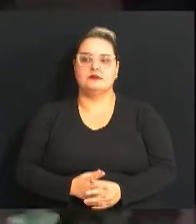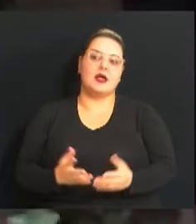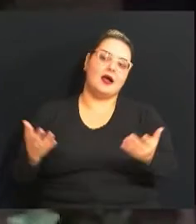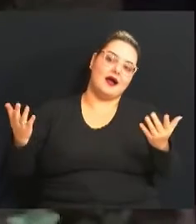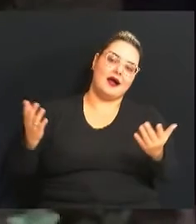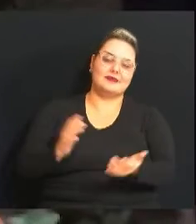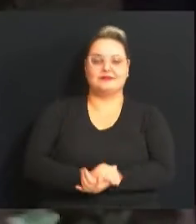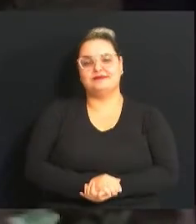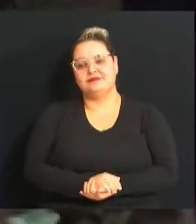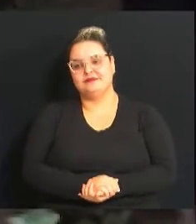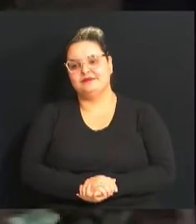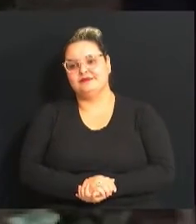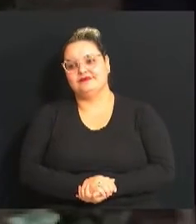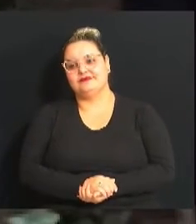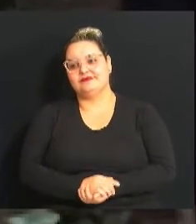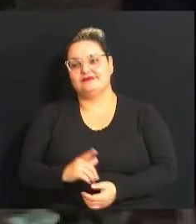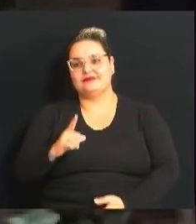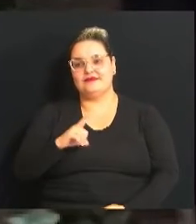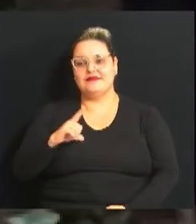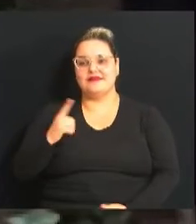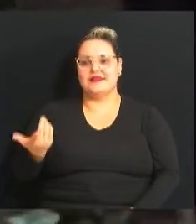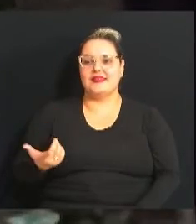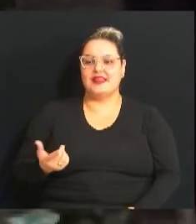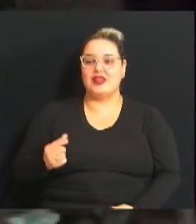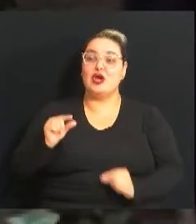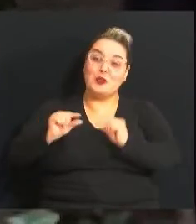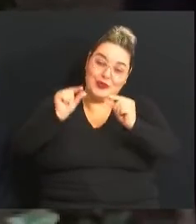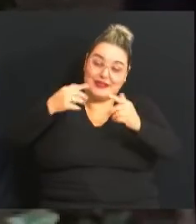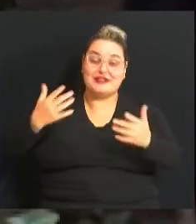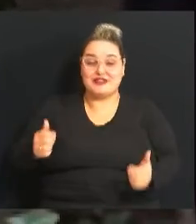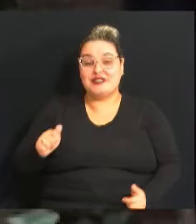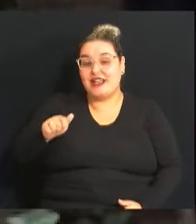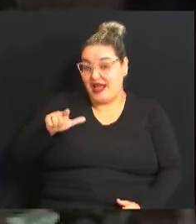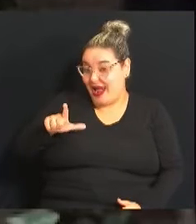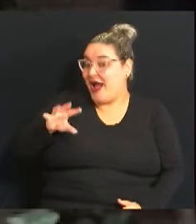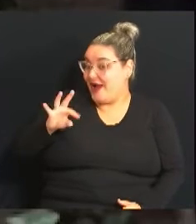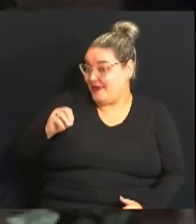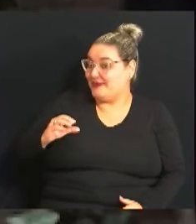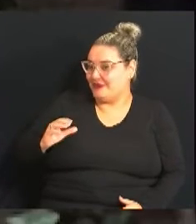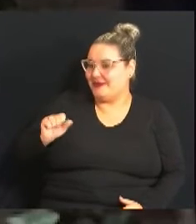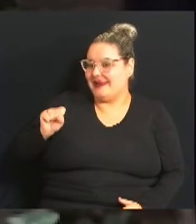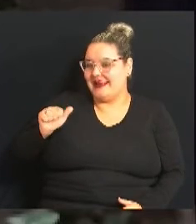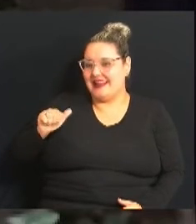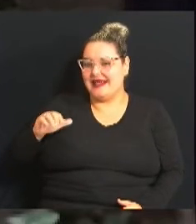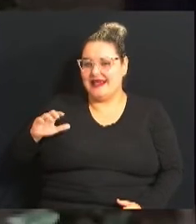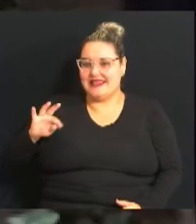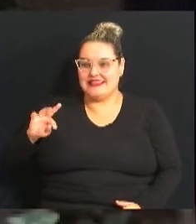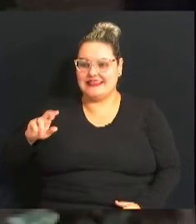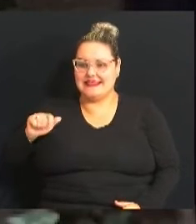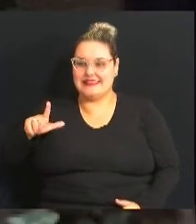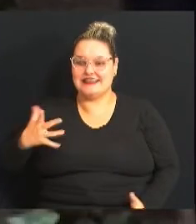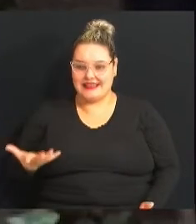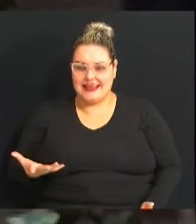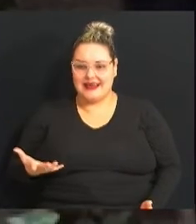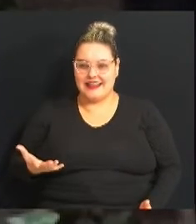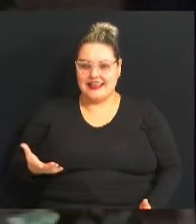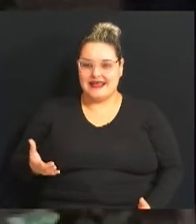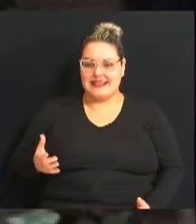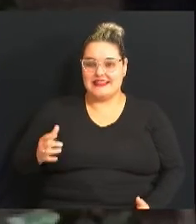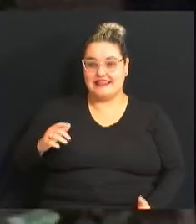Agora a gente tem uma pitada de alto astral. Esse livro caixinha, né? Isso, esse livro caixinha, ele